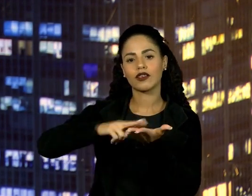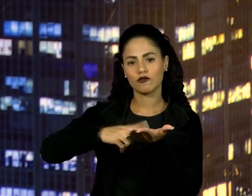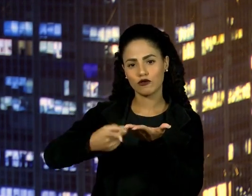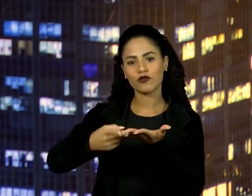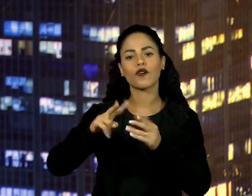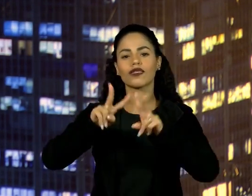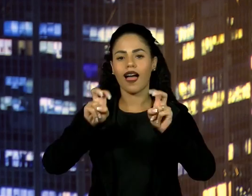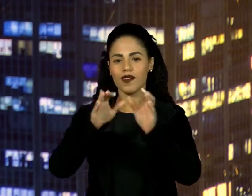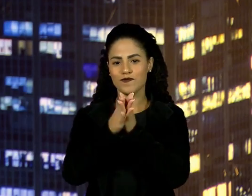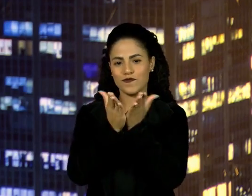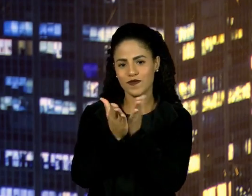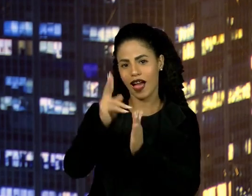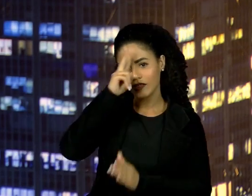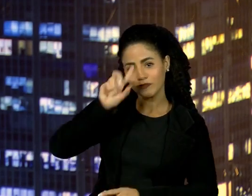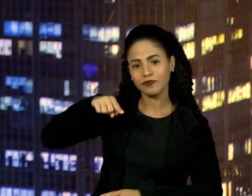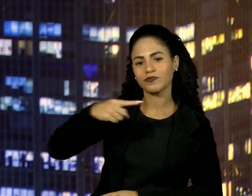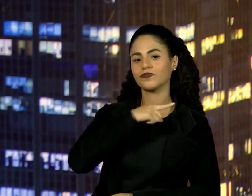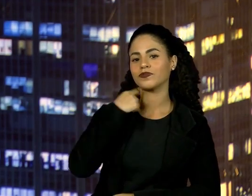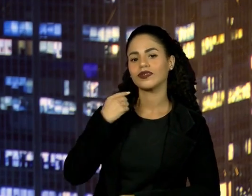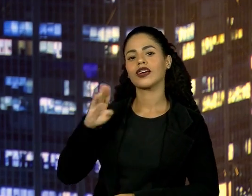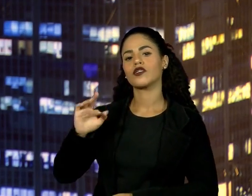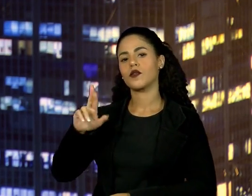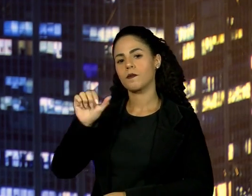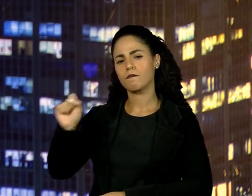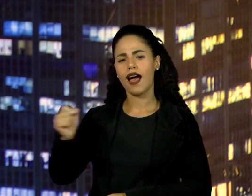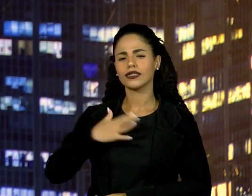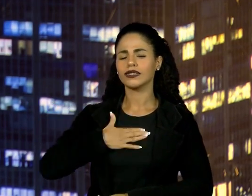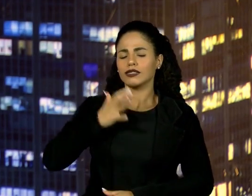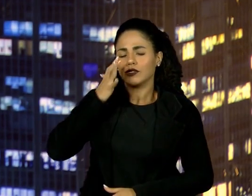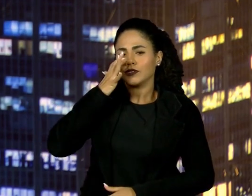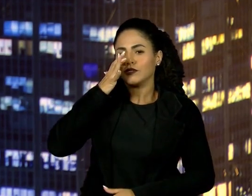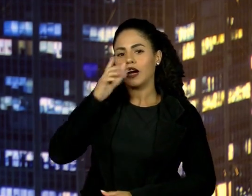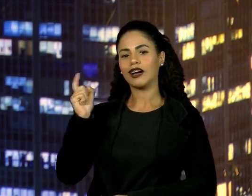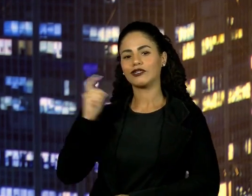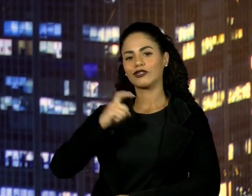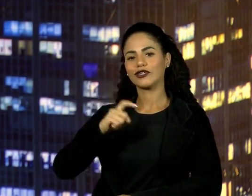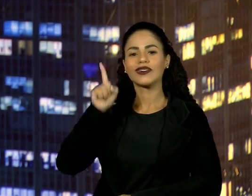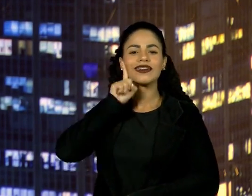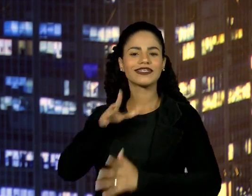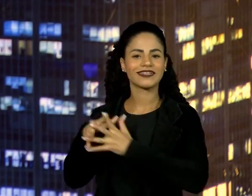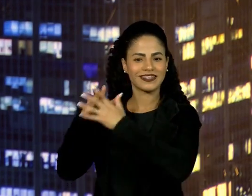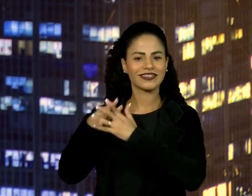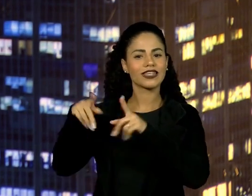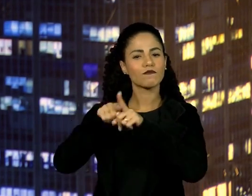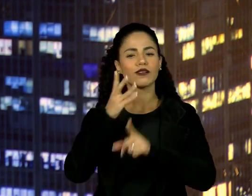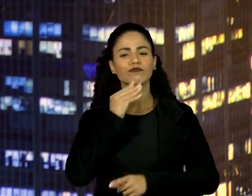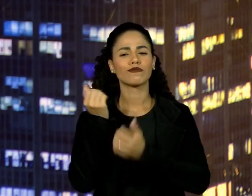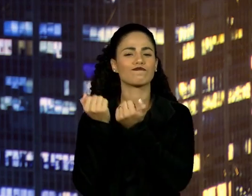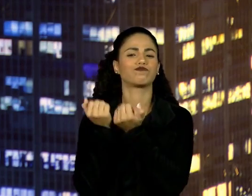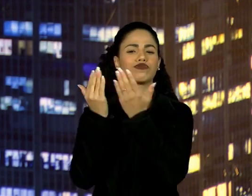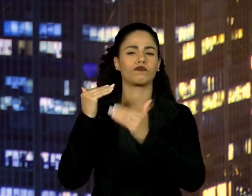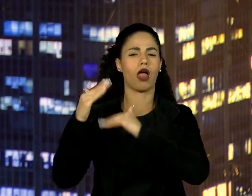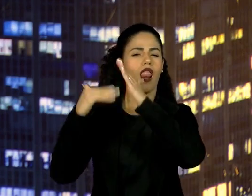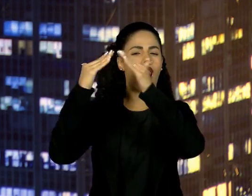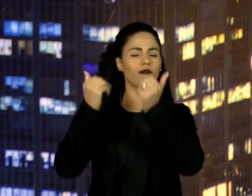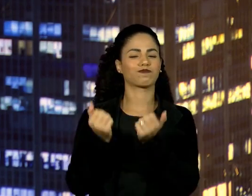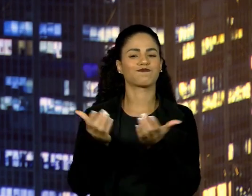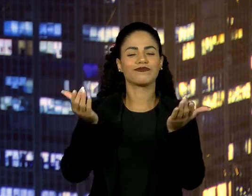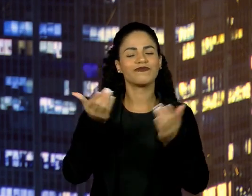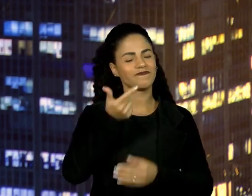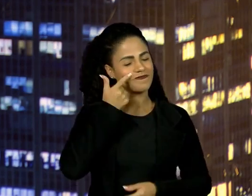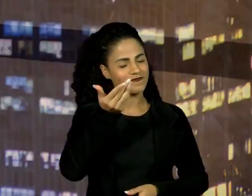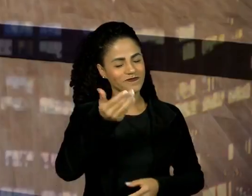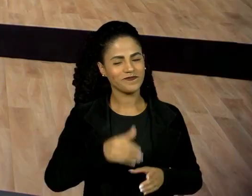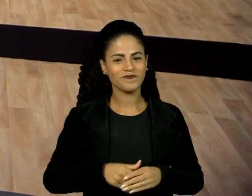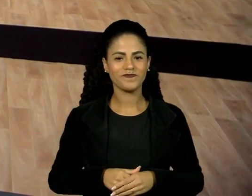dessa edição de Memórias Póstumas de Brás Cubas, que tanto encantou a TikToker e que levou Machado de Assis aos Trending Topics. A gente volta já.